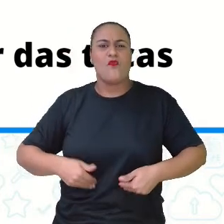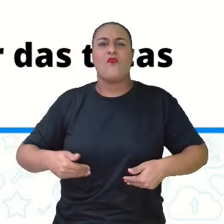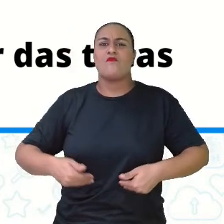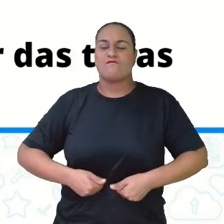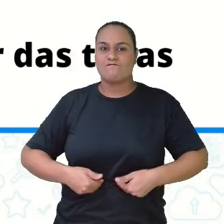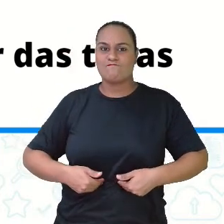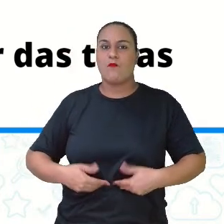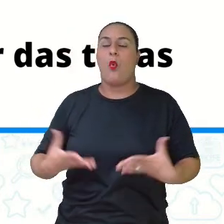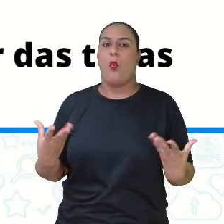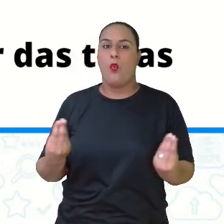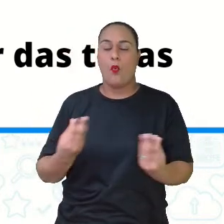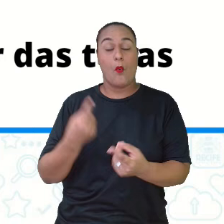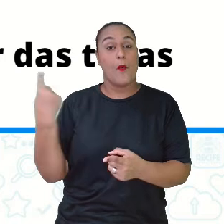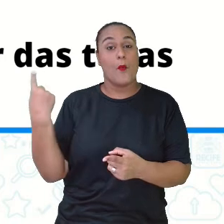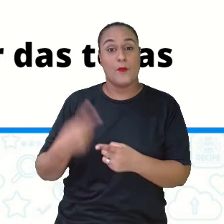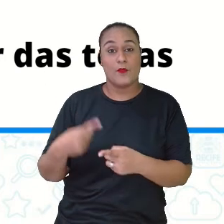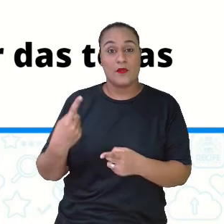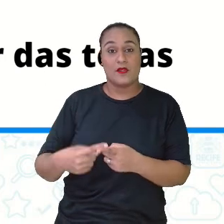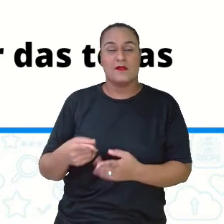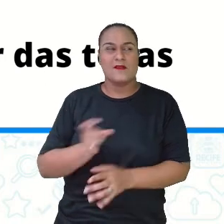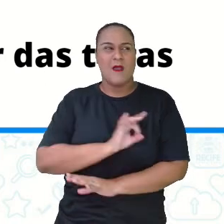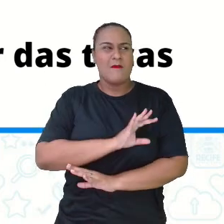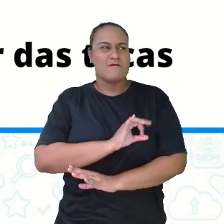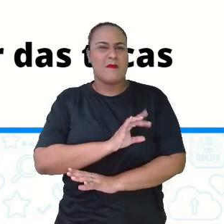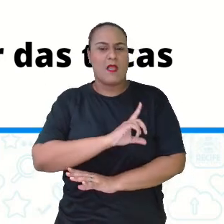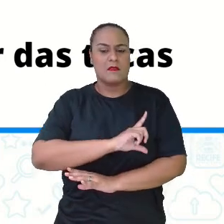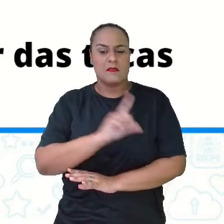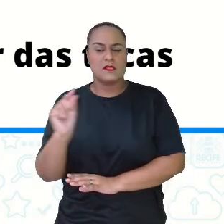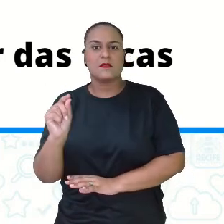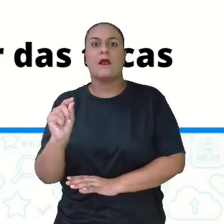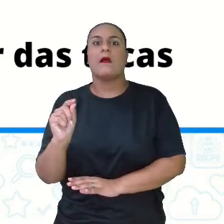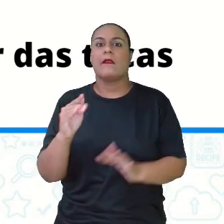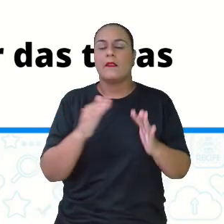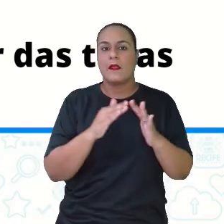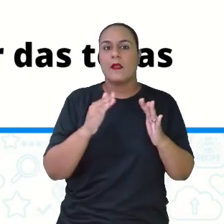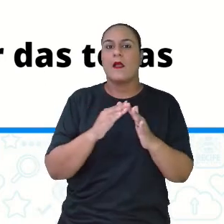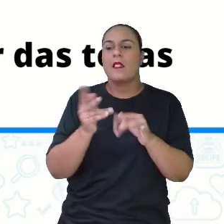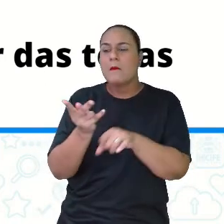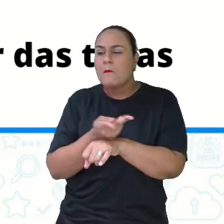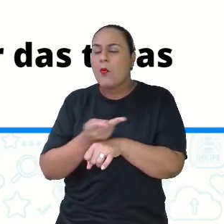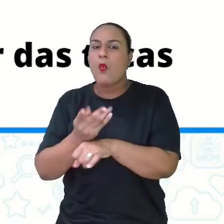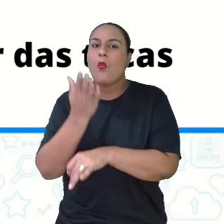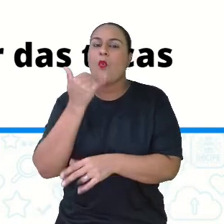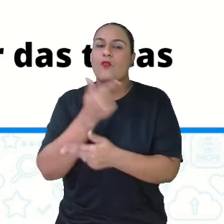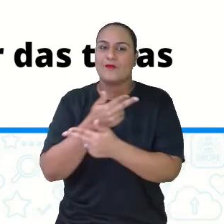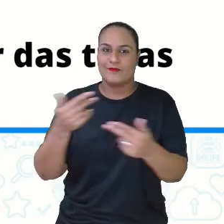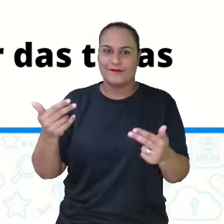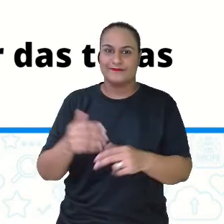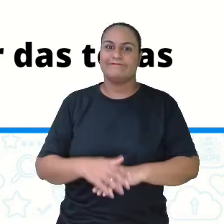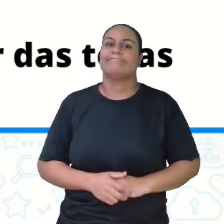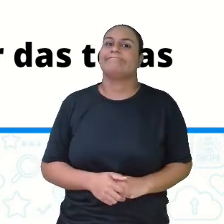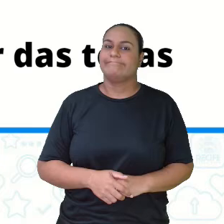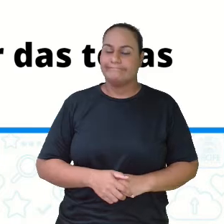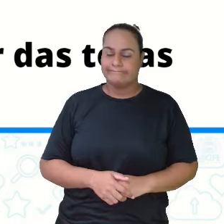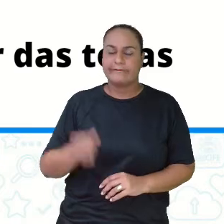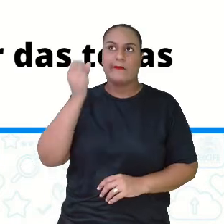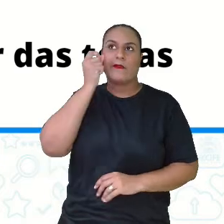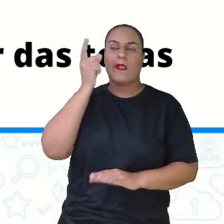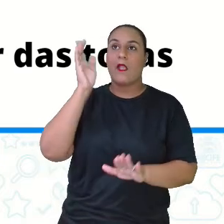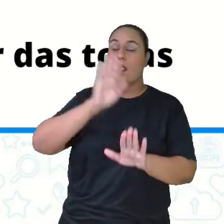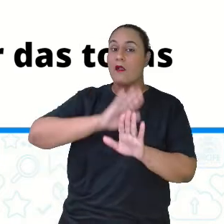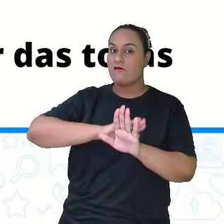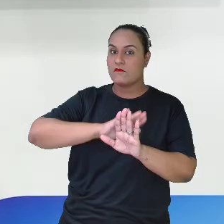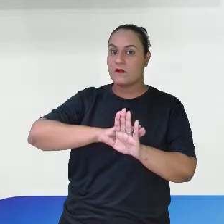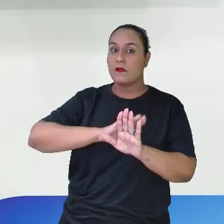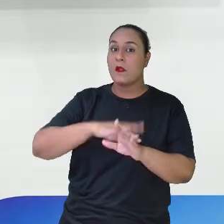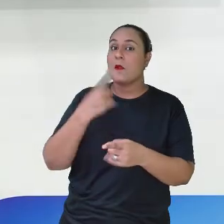de fome, porque tinham medo de sair das tocas para procurar comida, não é? Essa ideia estava implícita. Por